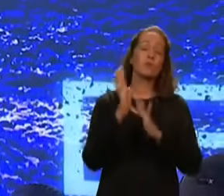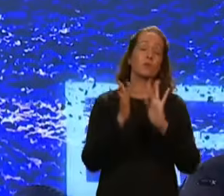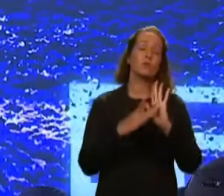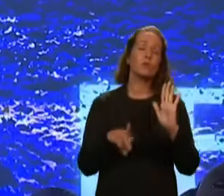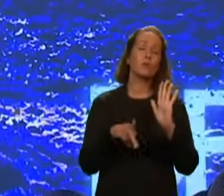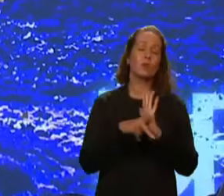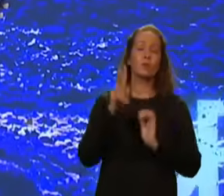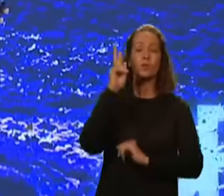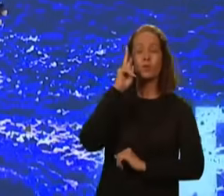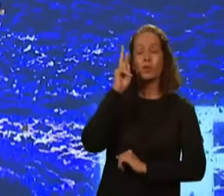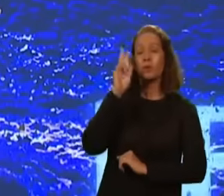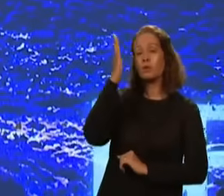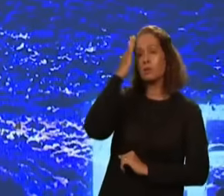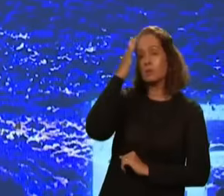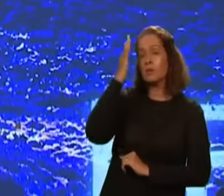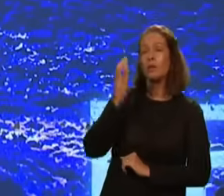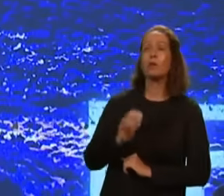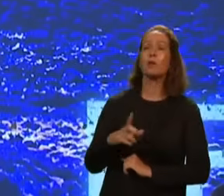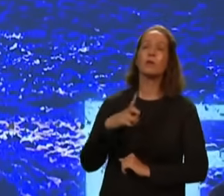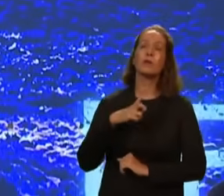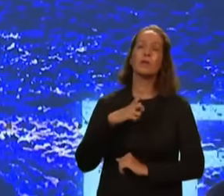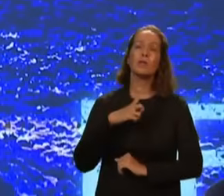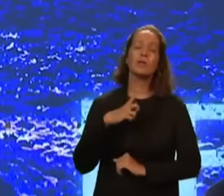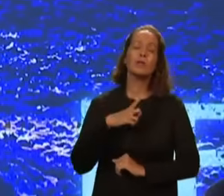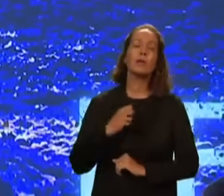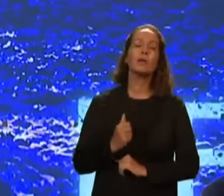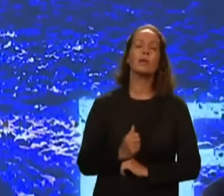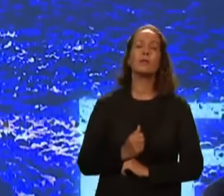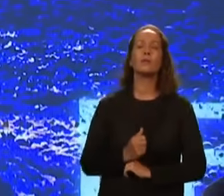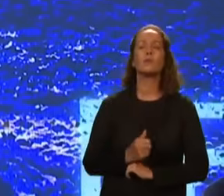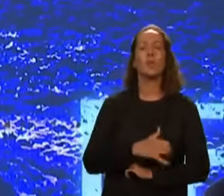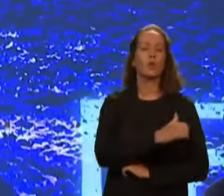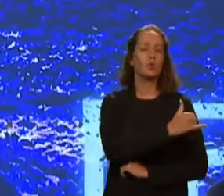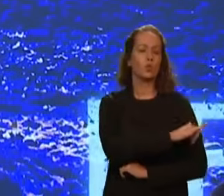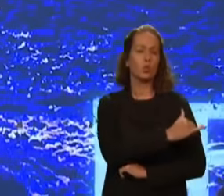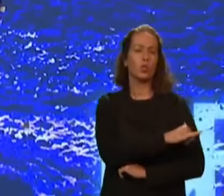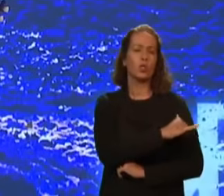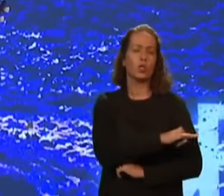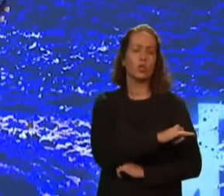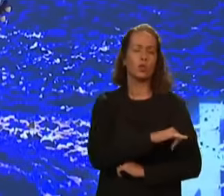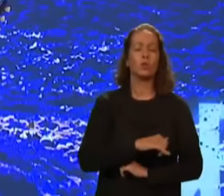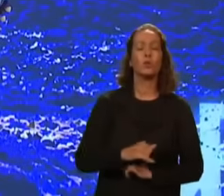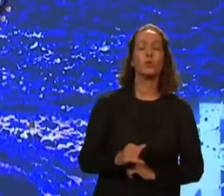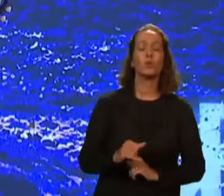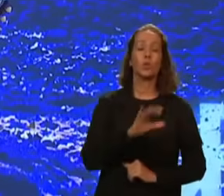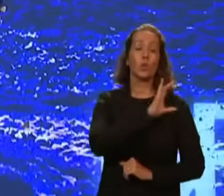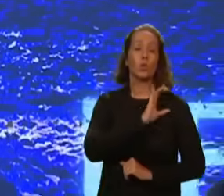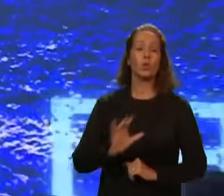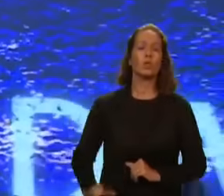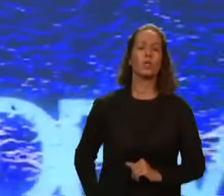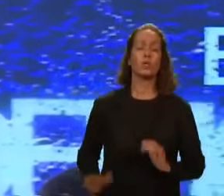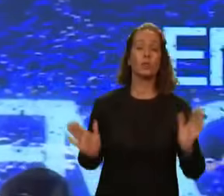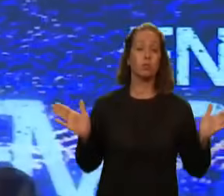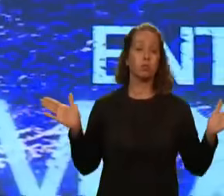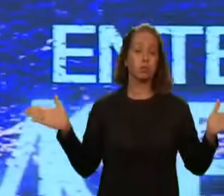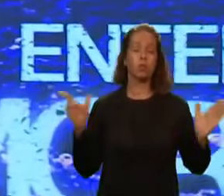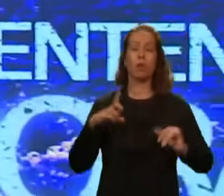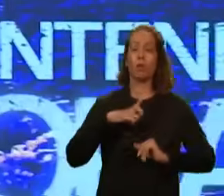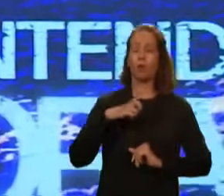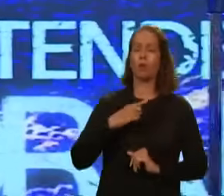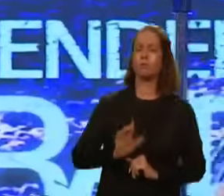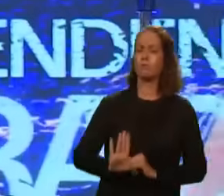tem uma imagem dele lá na Baía de Fluminense, lá no Rio, beleza, mas